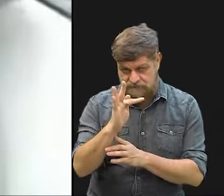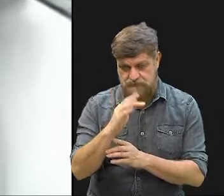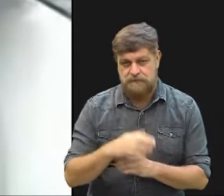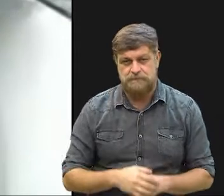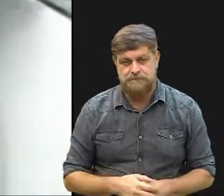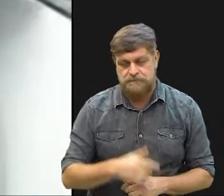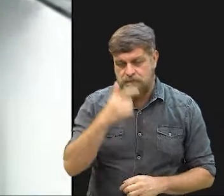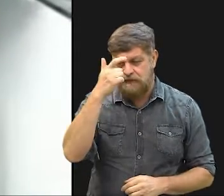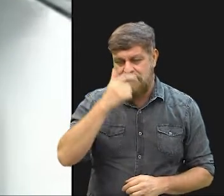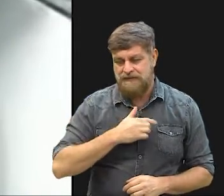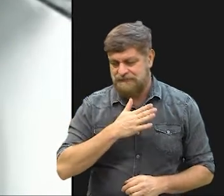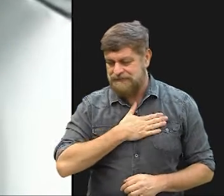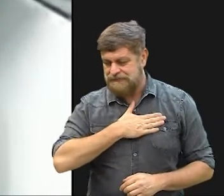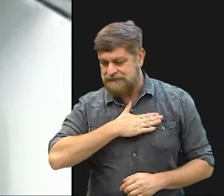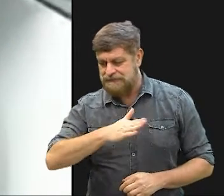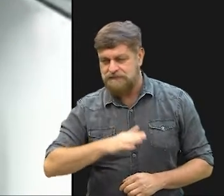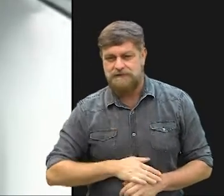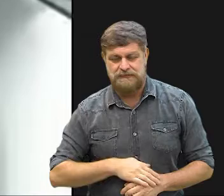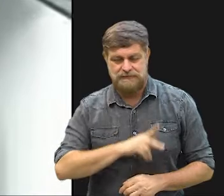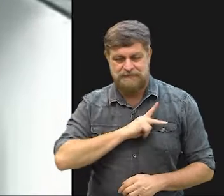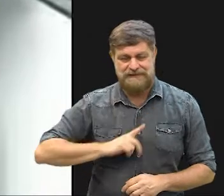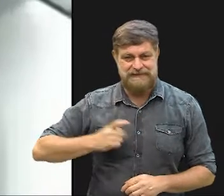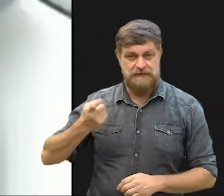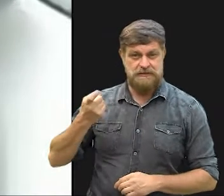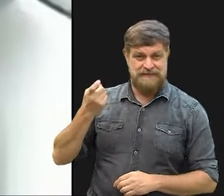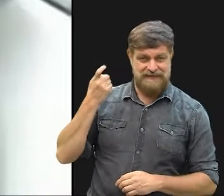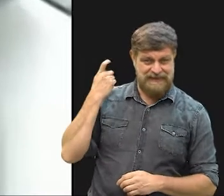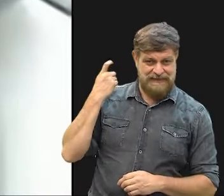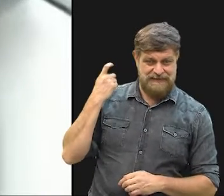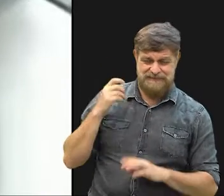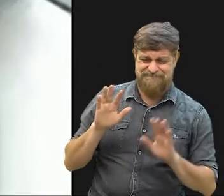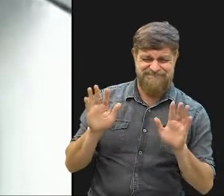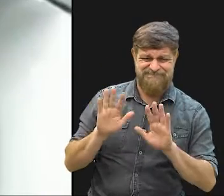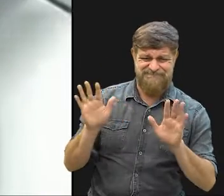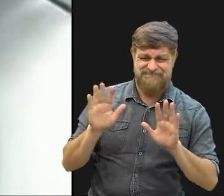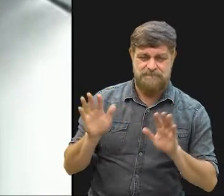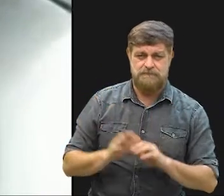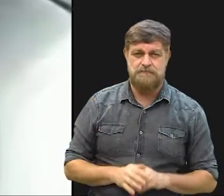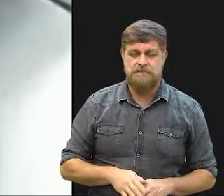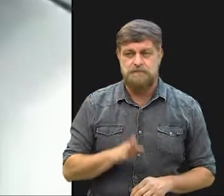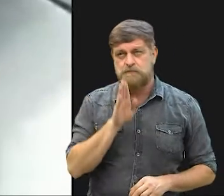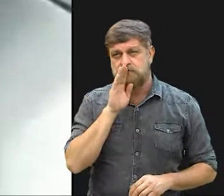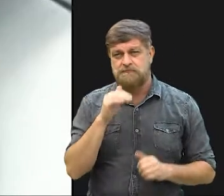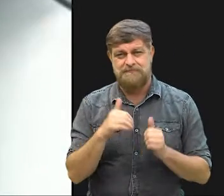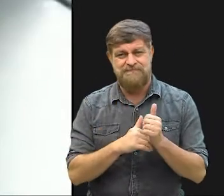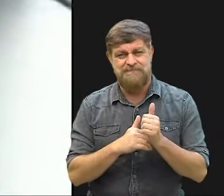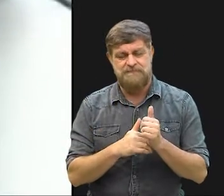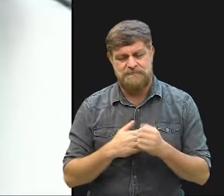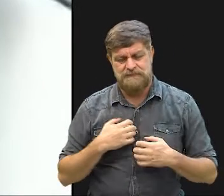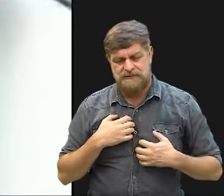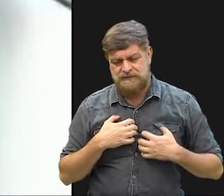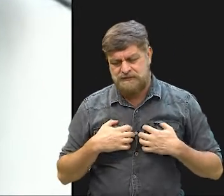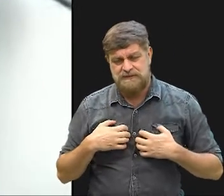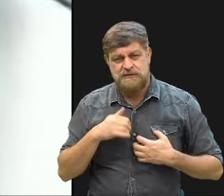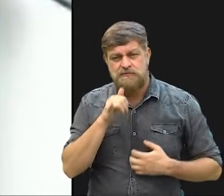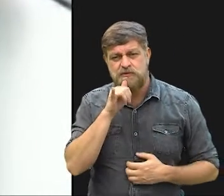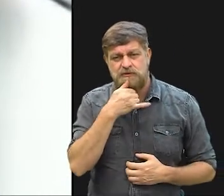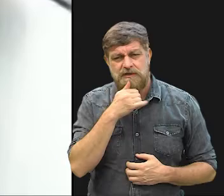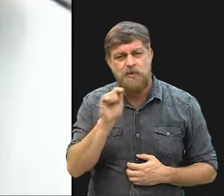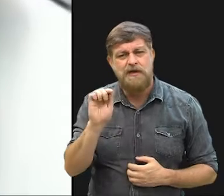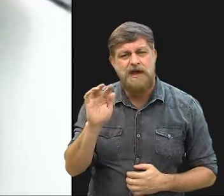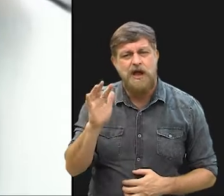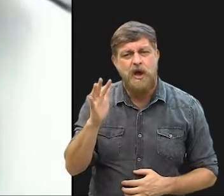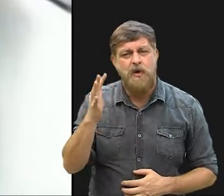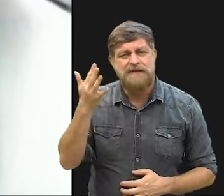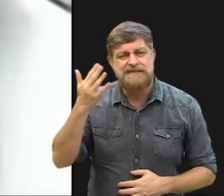eu não gosto de falar muito do ex-presidente, né, agora ex, né, mas eu fiquei muito triste com o que aconteceu,